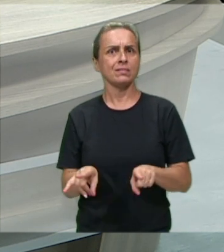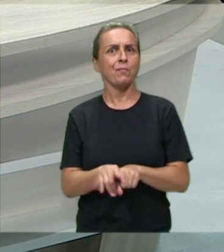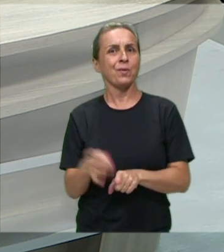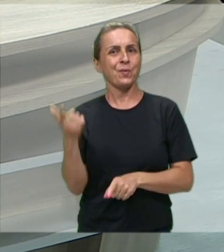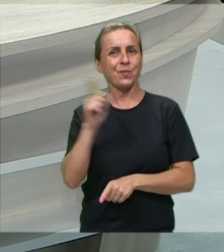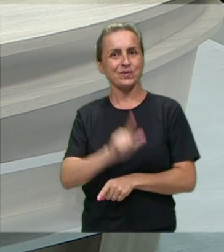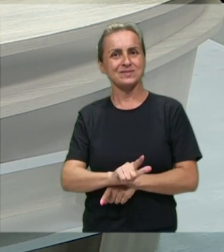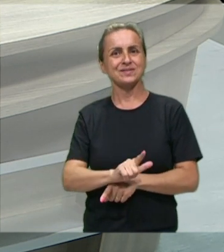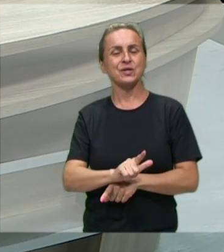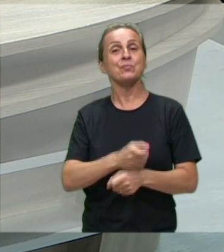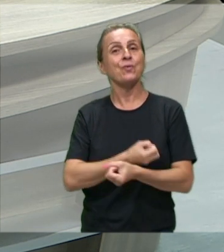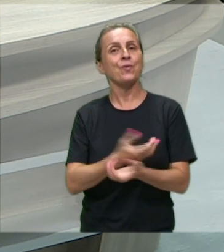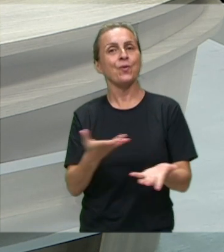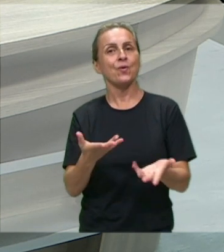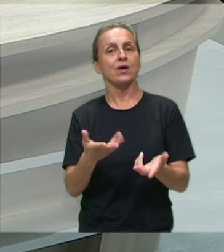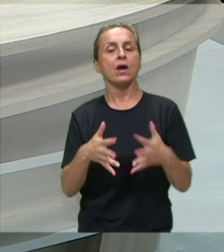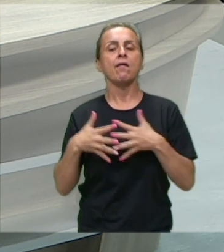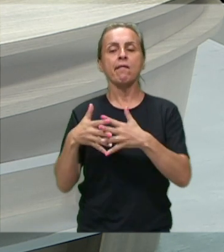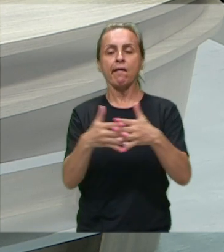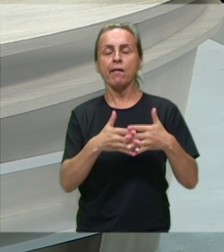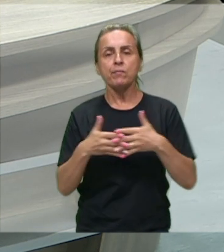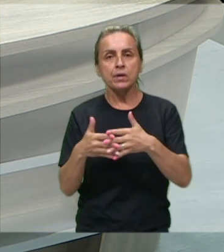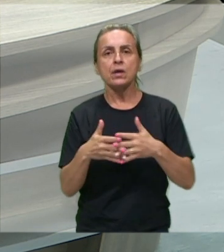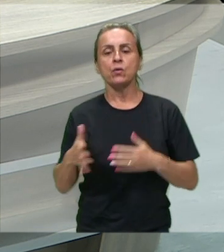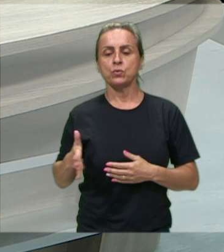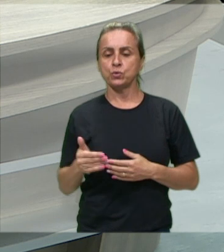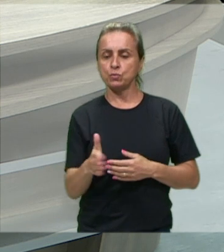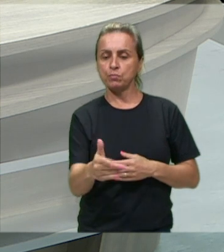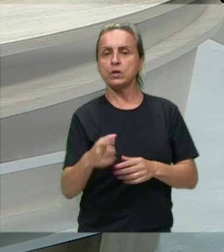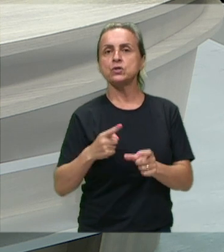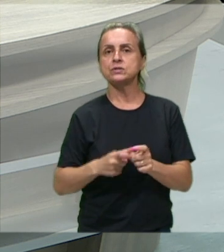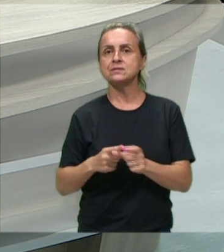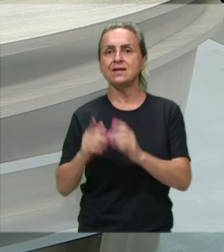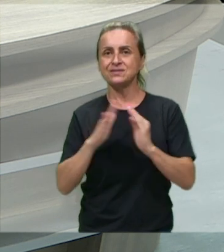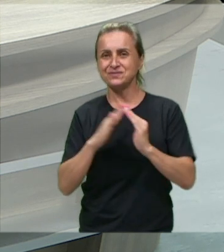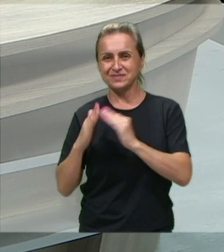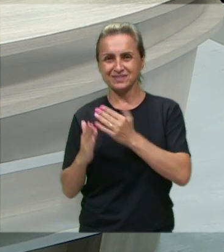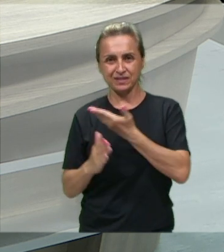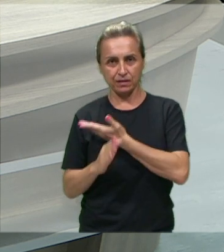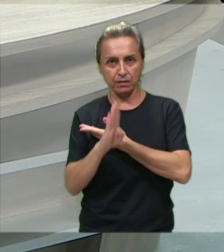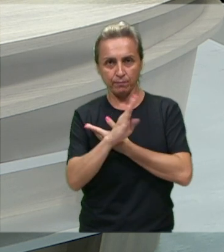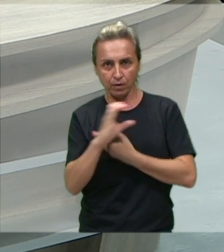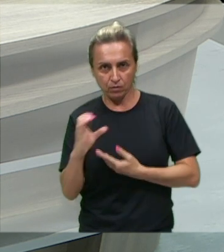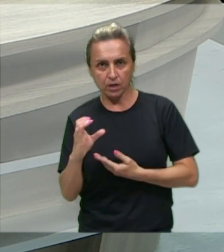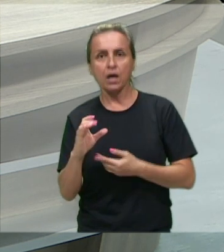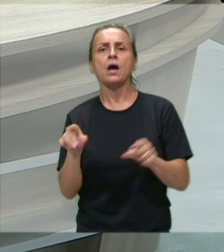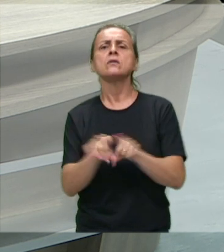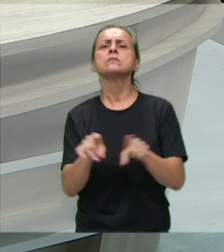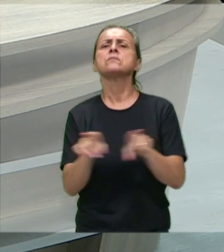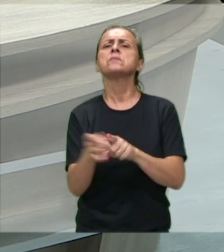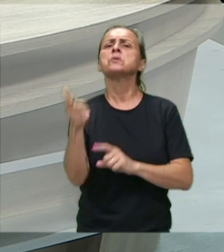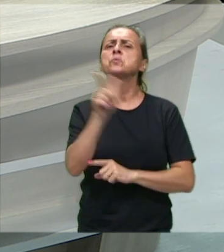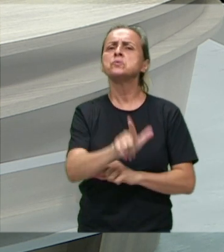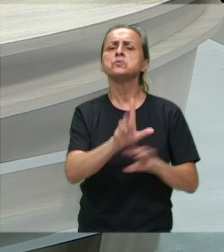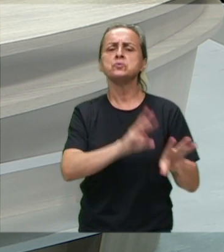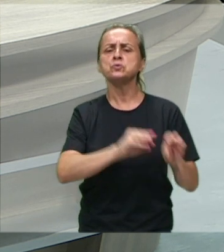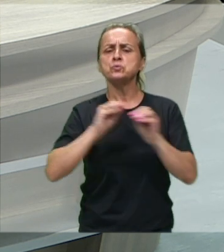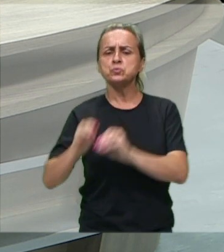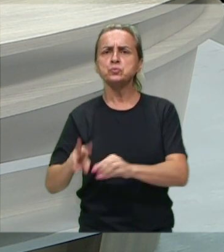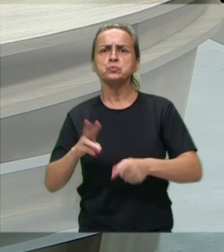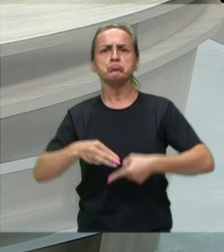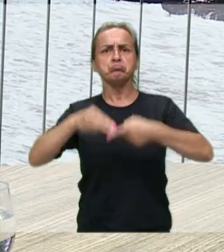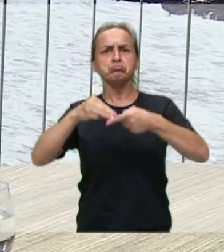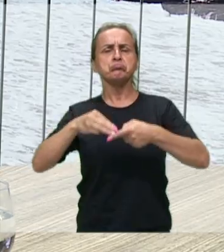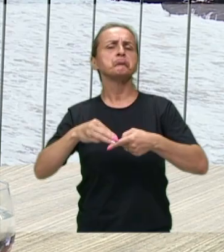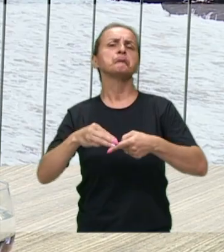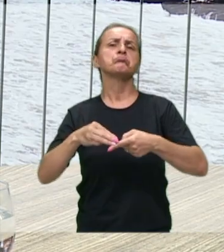cidade vizinha, né, Balneário e Camboriú junto, que também a gente conseguiu passar para outro município, numa grande parceria de estados e municípios. E o